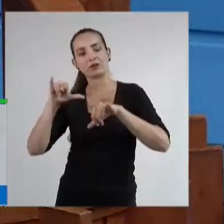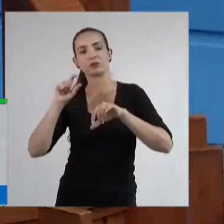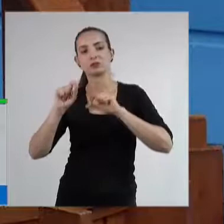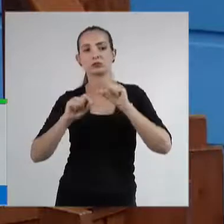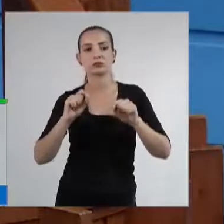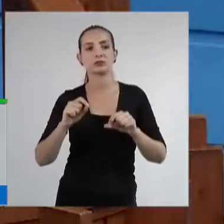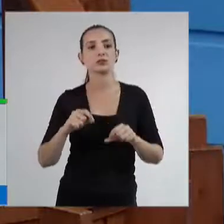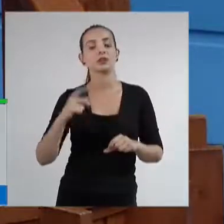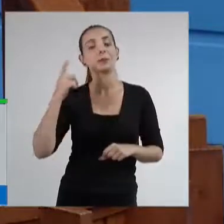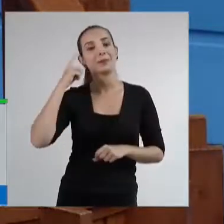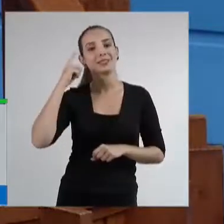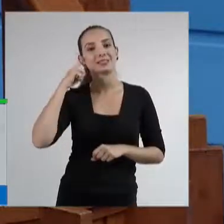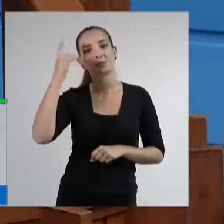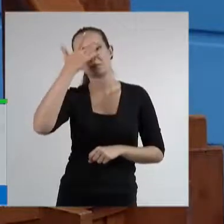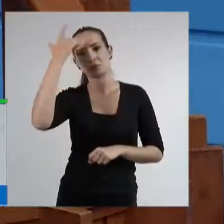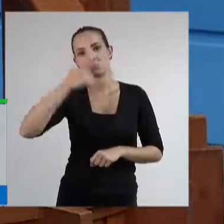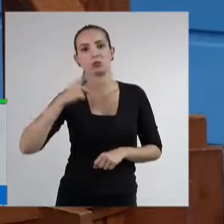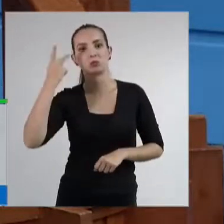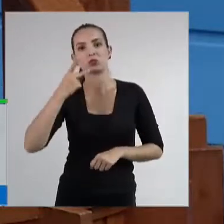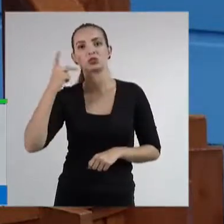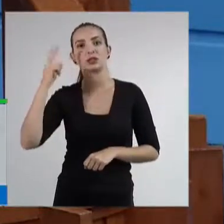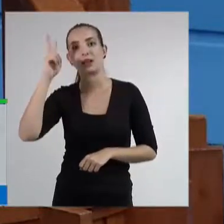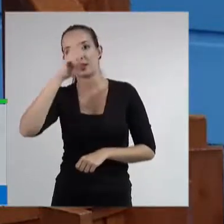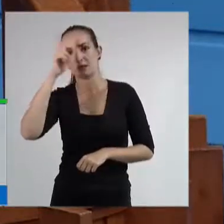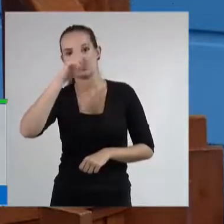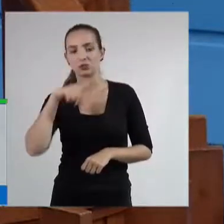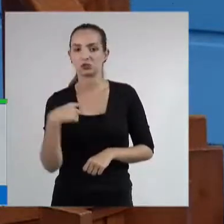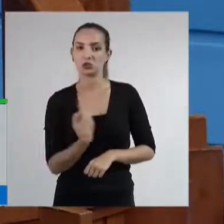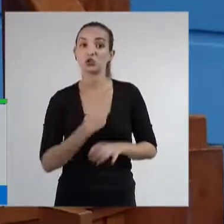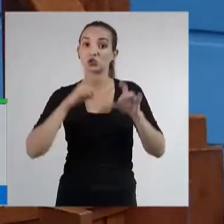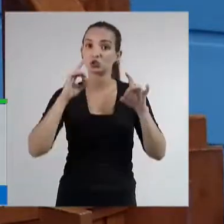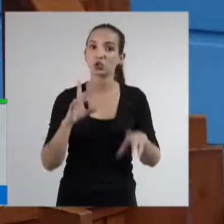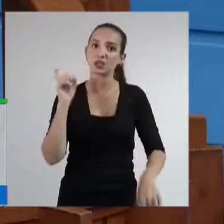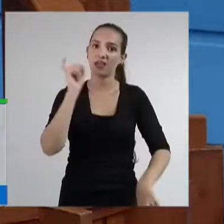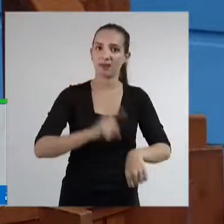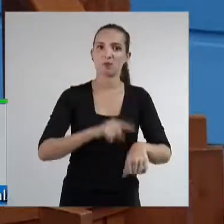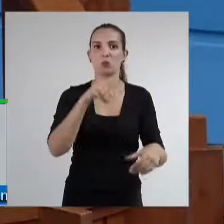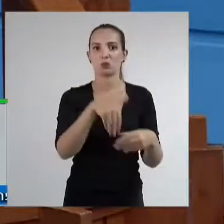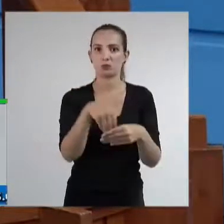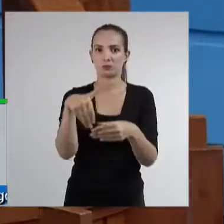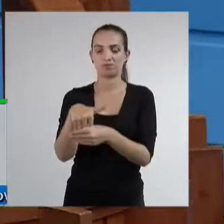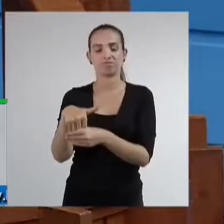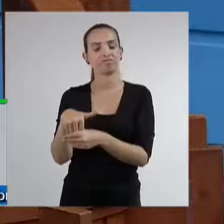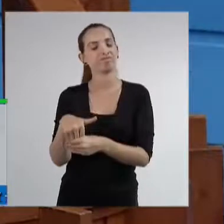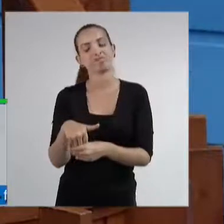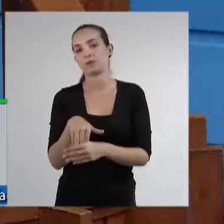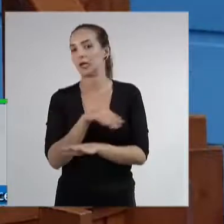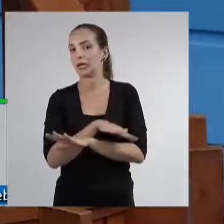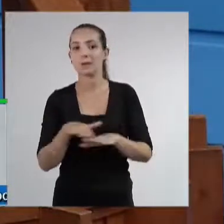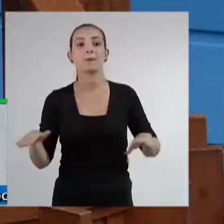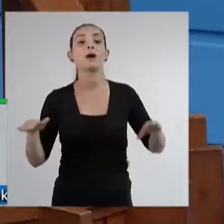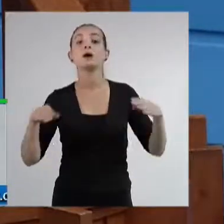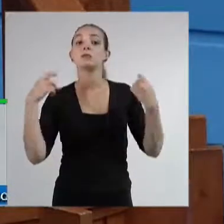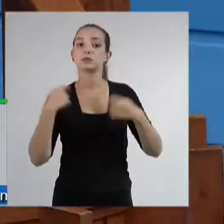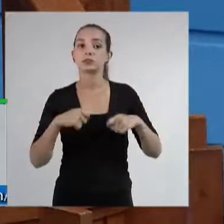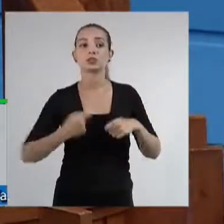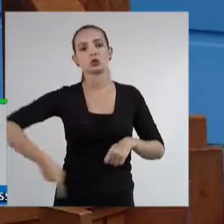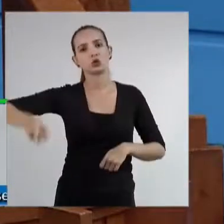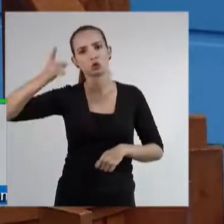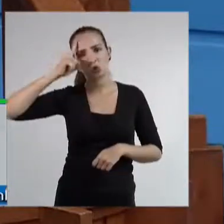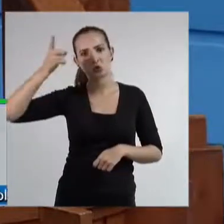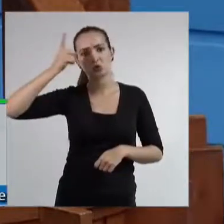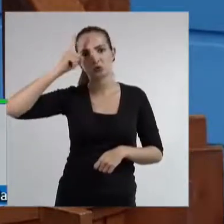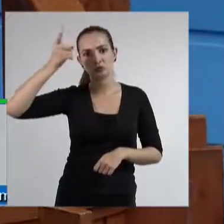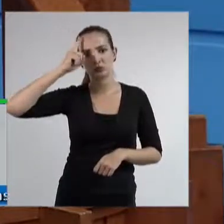lembra da gente na época de campanha, nós temos que acabar com isso. Nós temos que demonstrar no nosso dia a dia que estamos